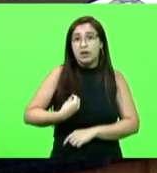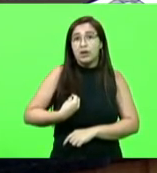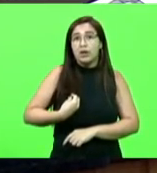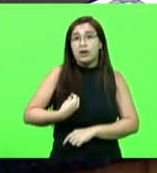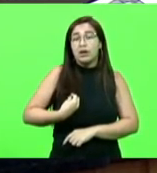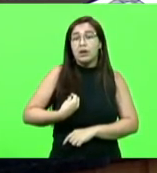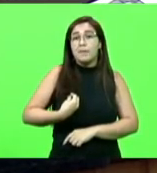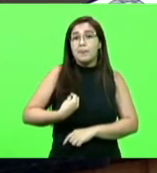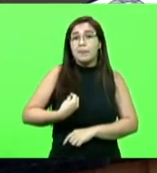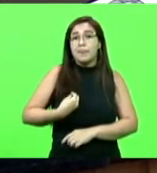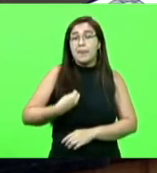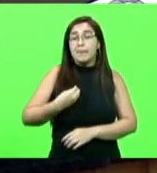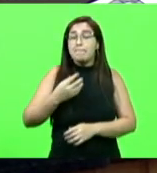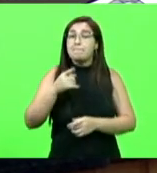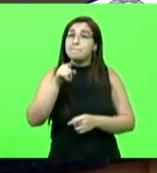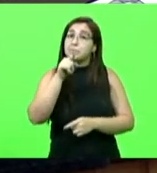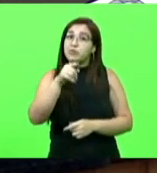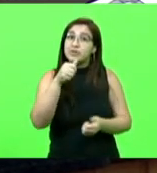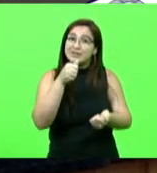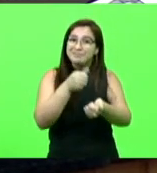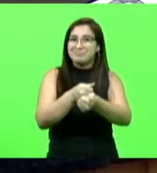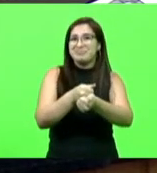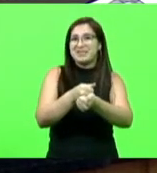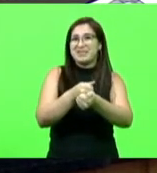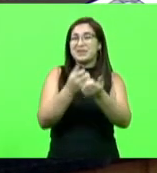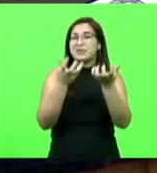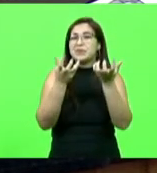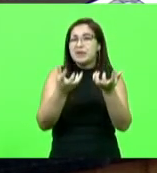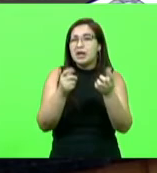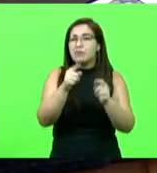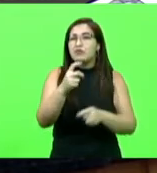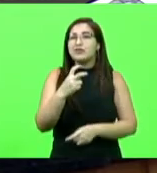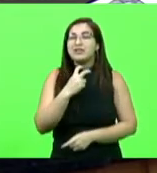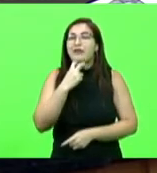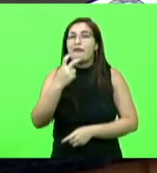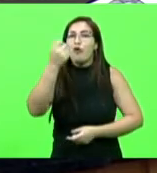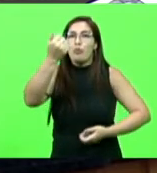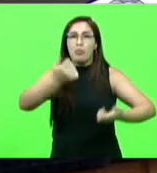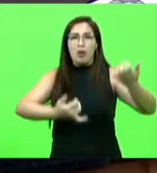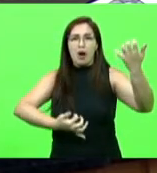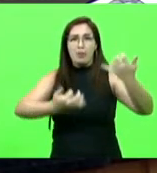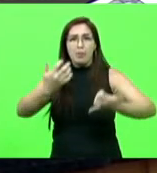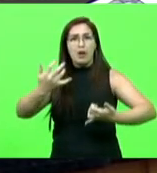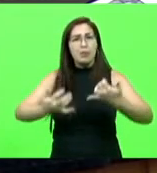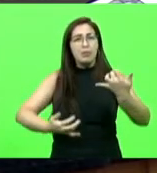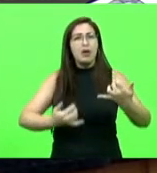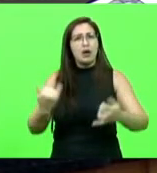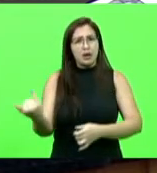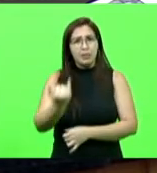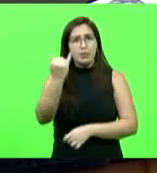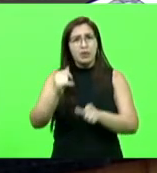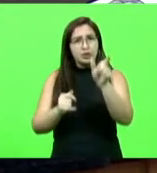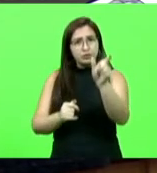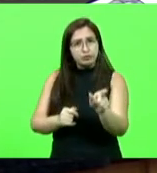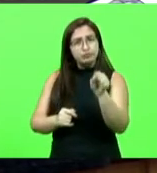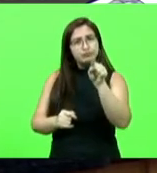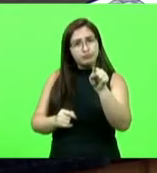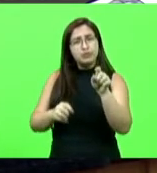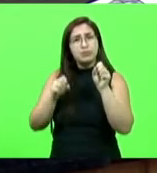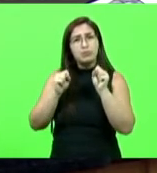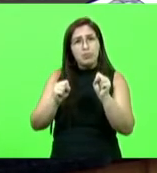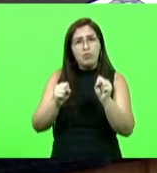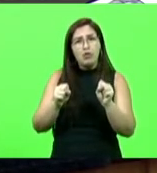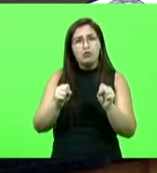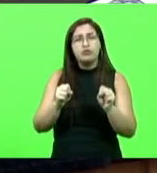para perto de você. Nós queremos que você tenha voz, nós queremos que as suas preferências e prioridades sejam levadas